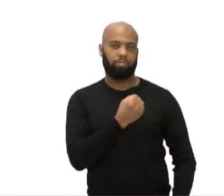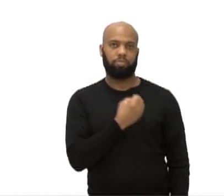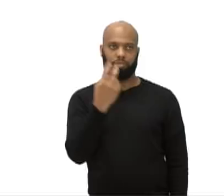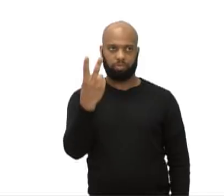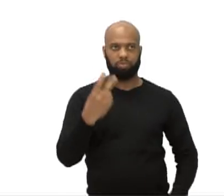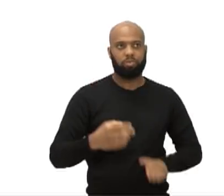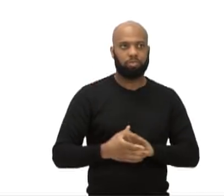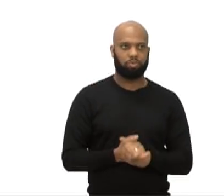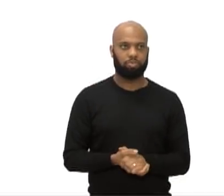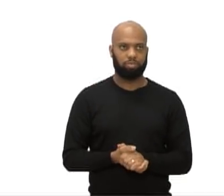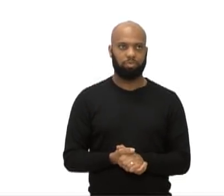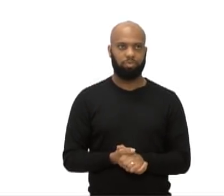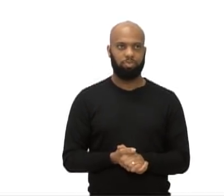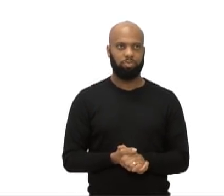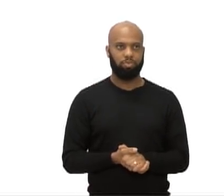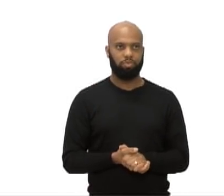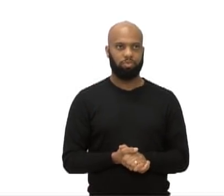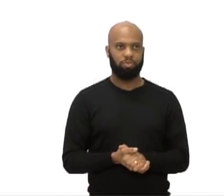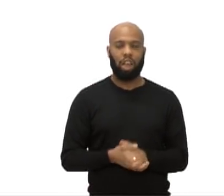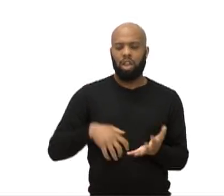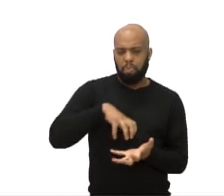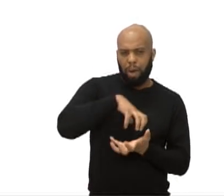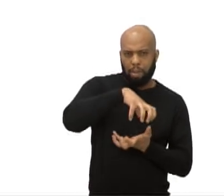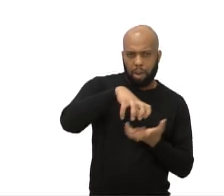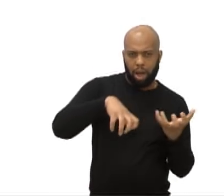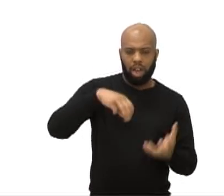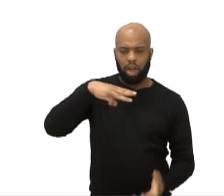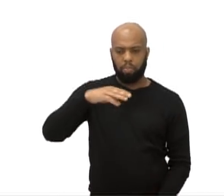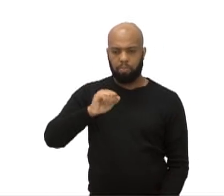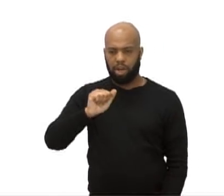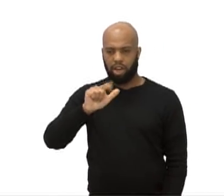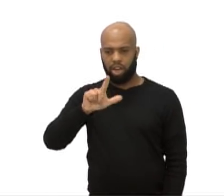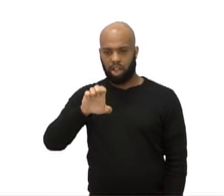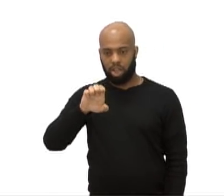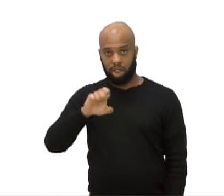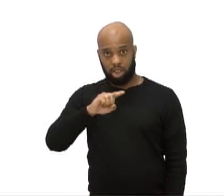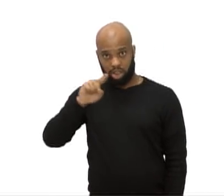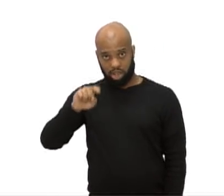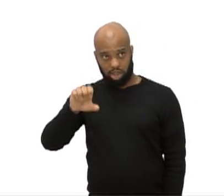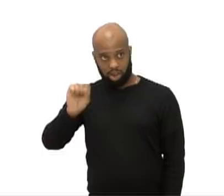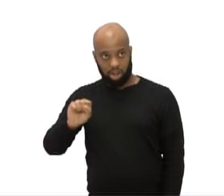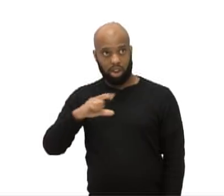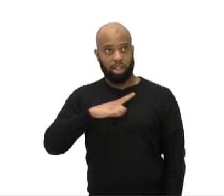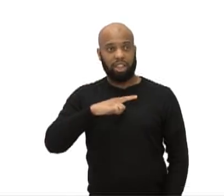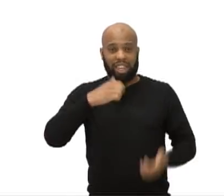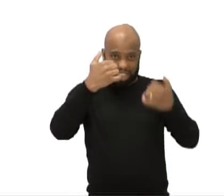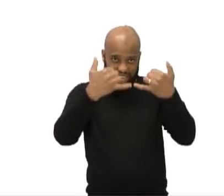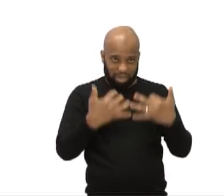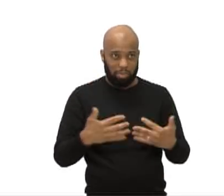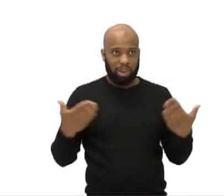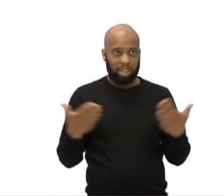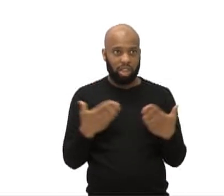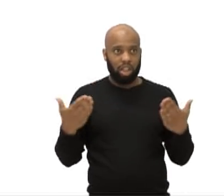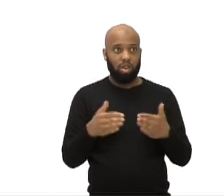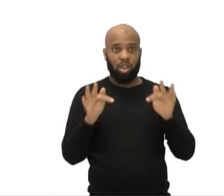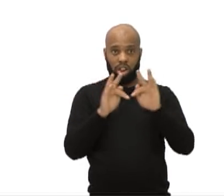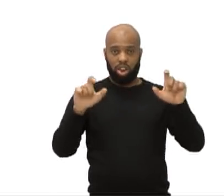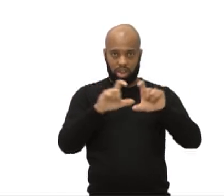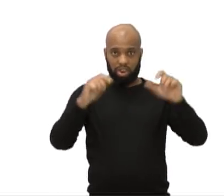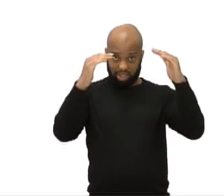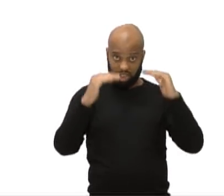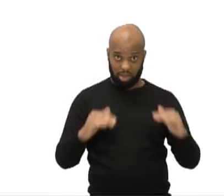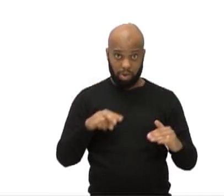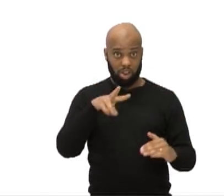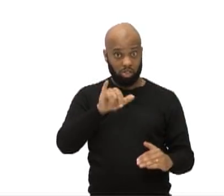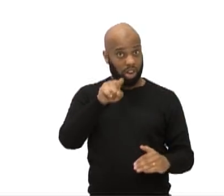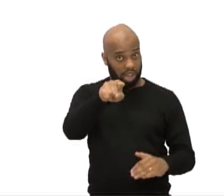Atividade 2 agora. Vamos lá? Considerando o conflito da revolta dos malês, explique a seguinte afirmação. Olha o que